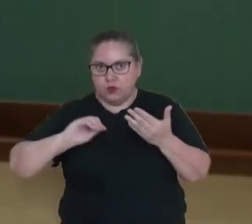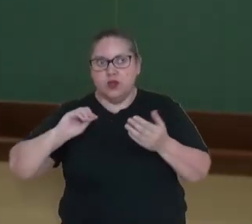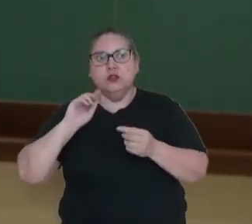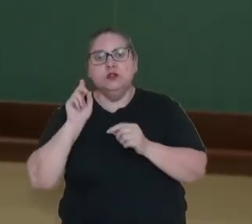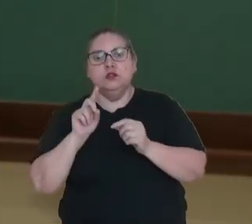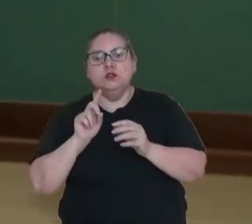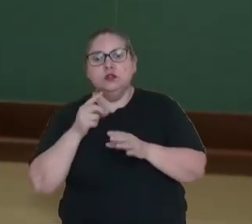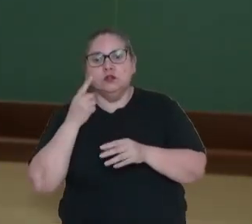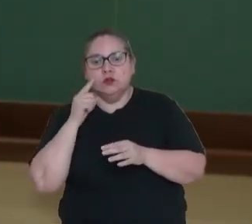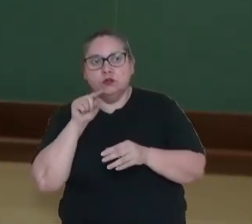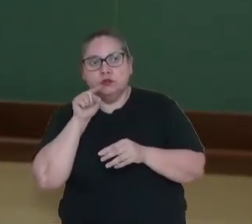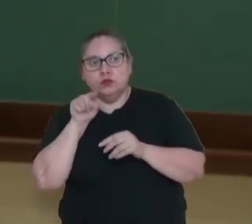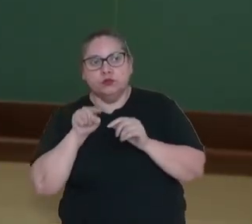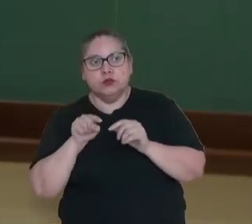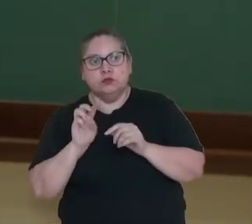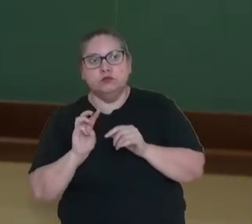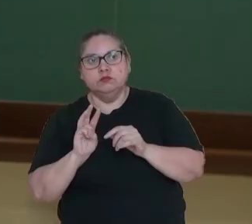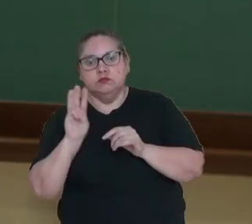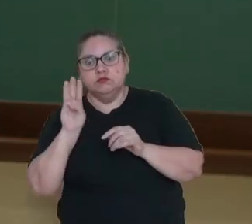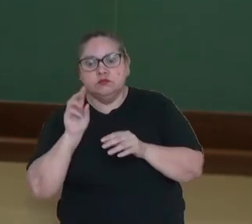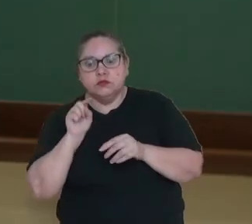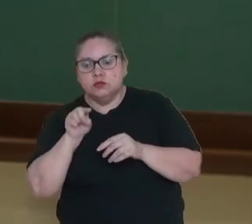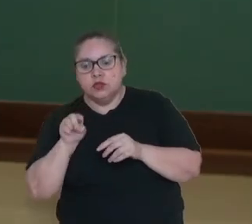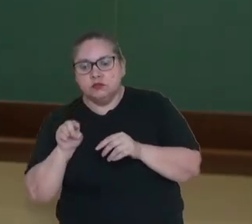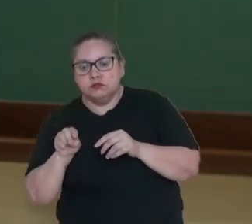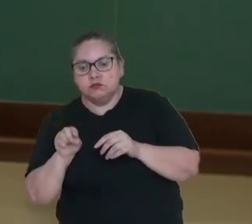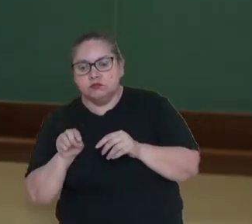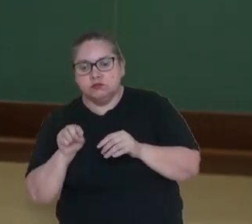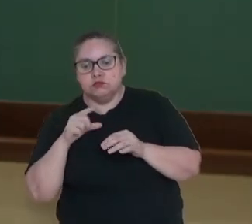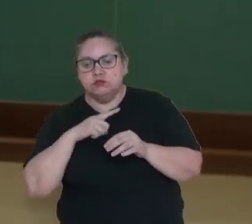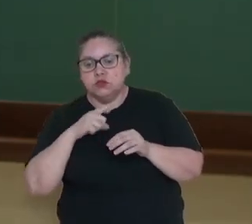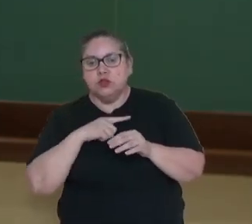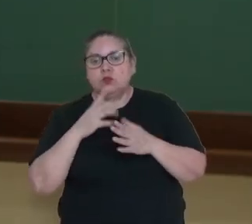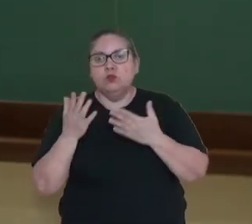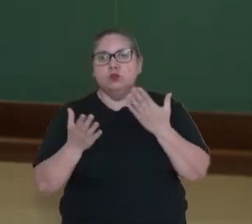Vocês vão acessar esse link e lá existe